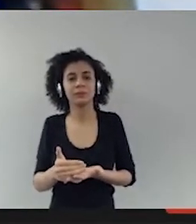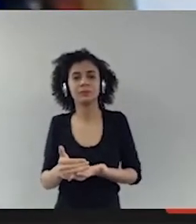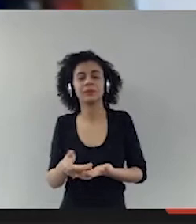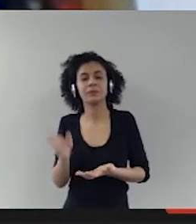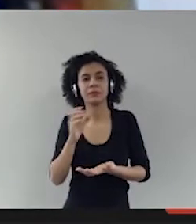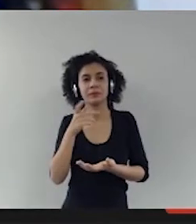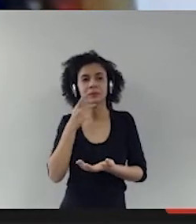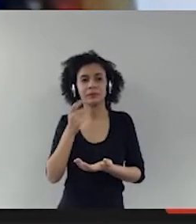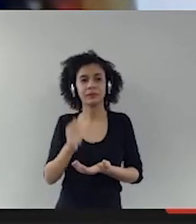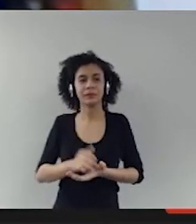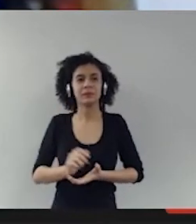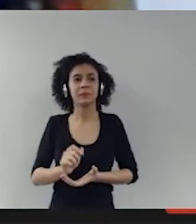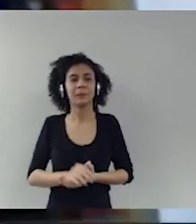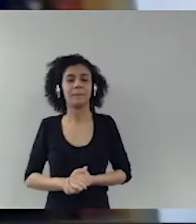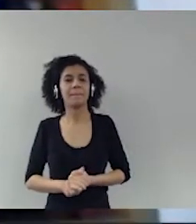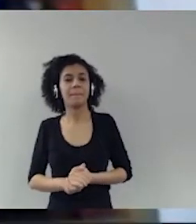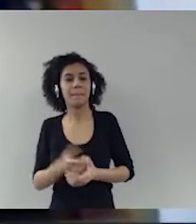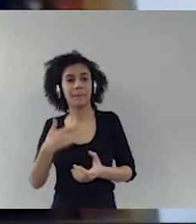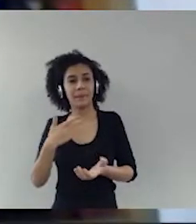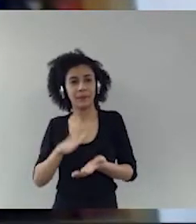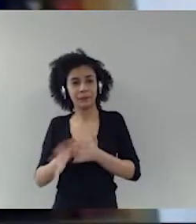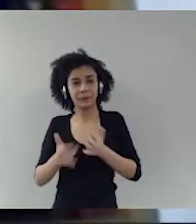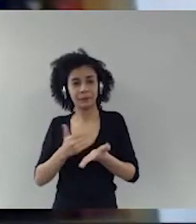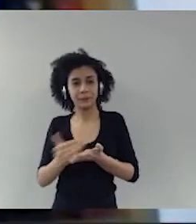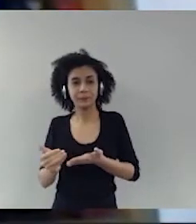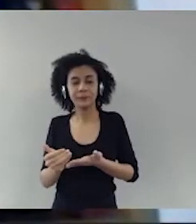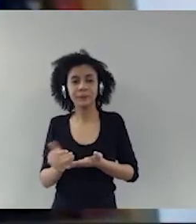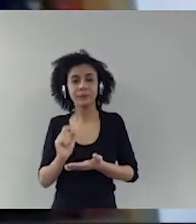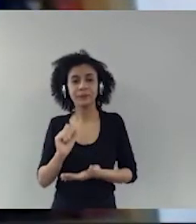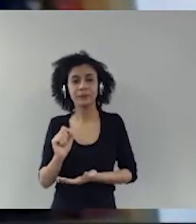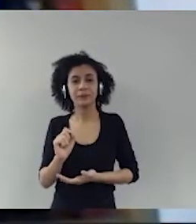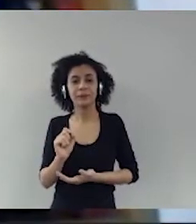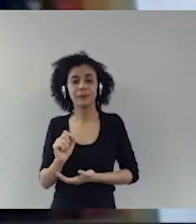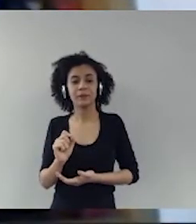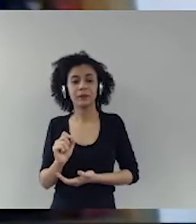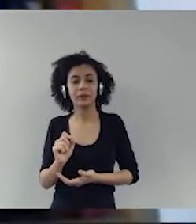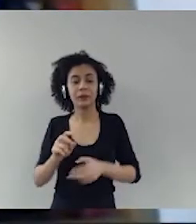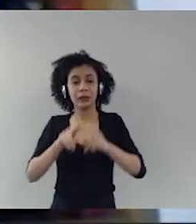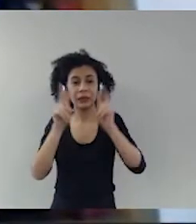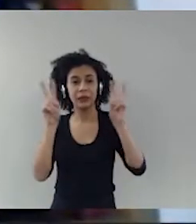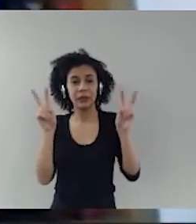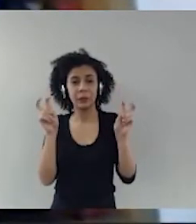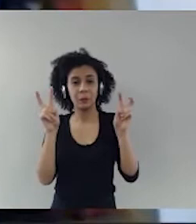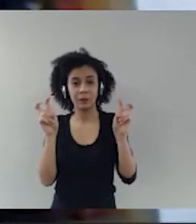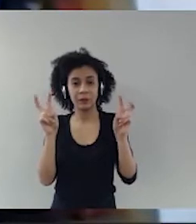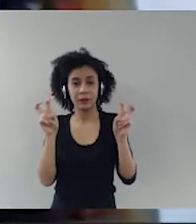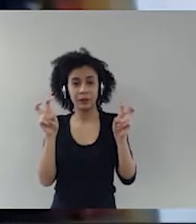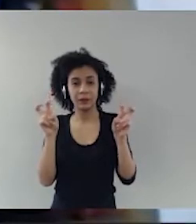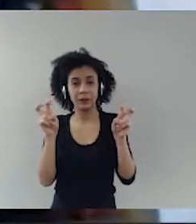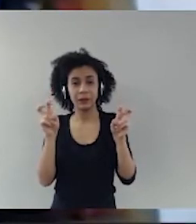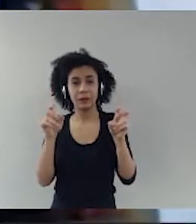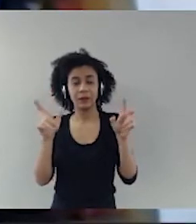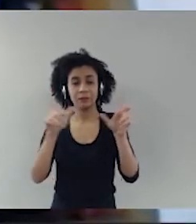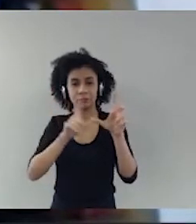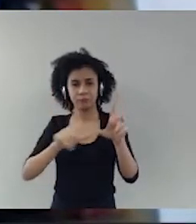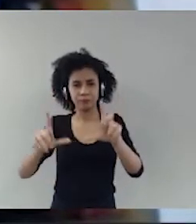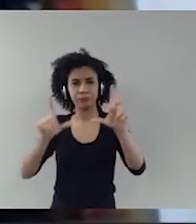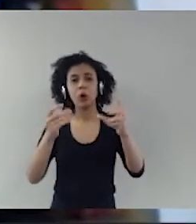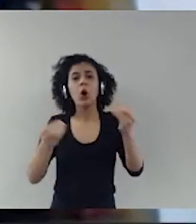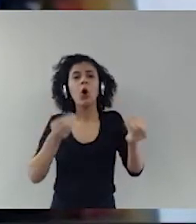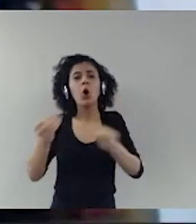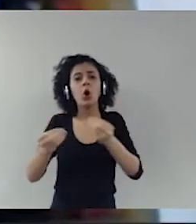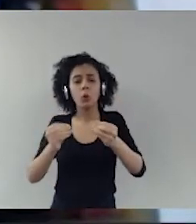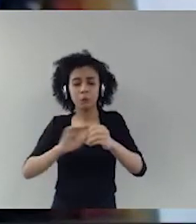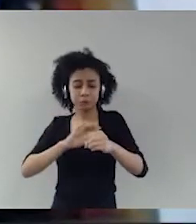passar a palavra, que o tema desse painel, né, que é como a